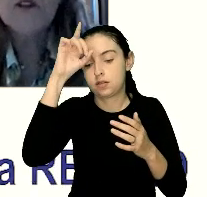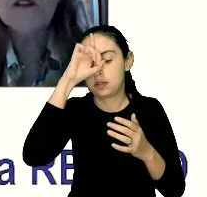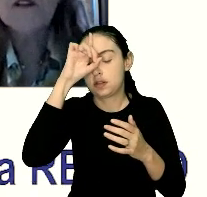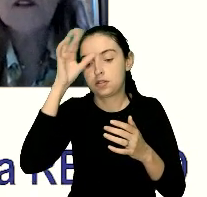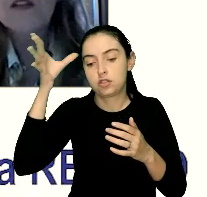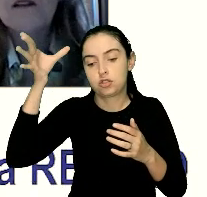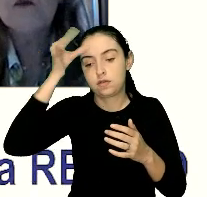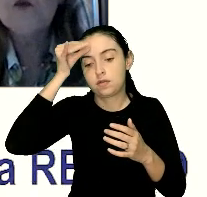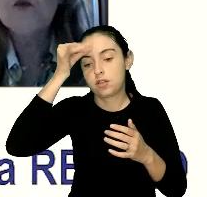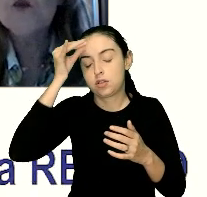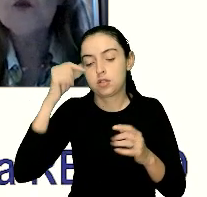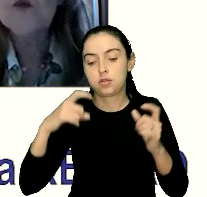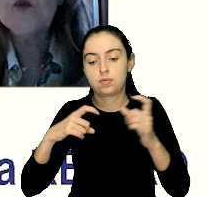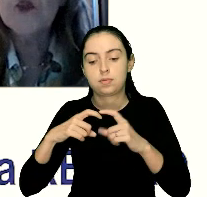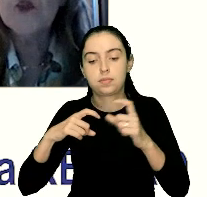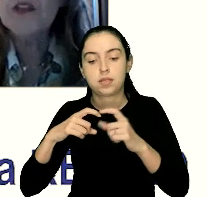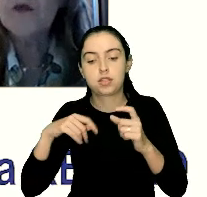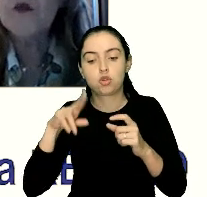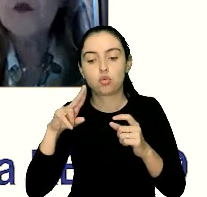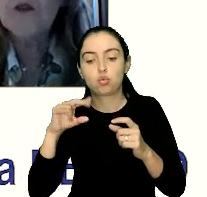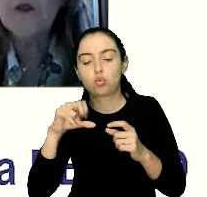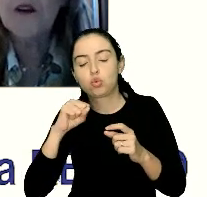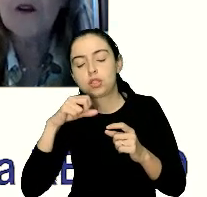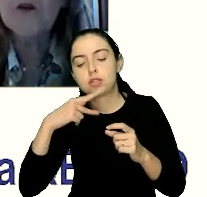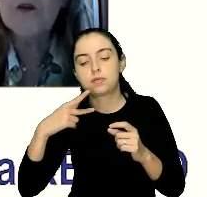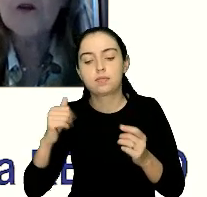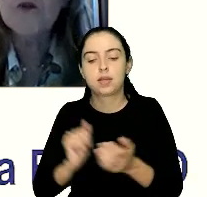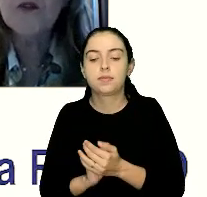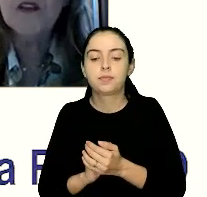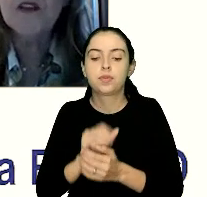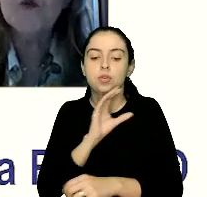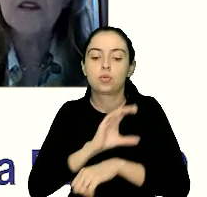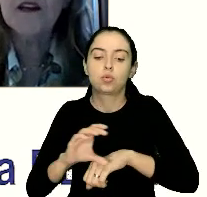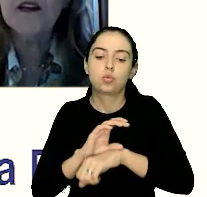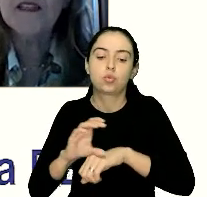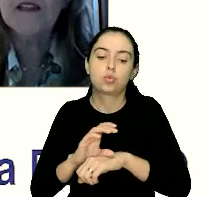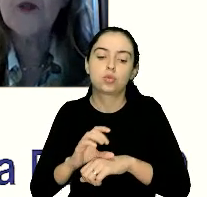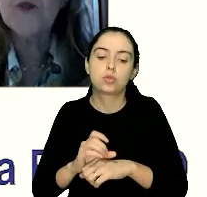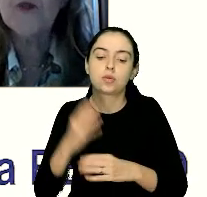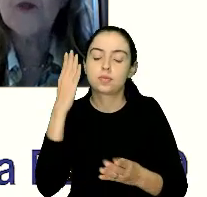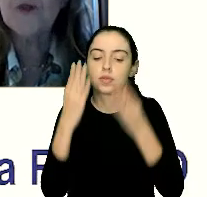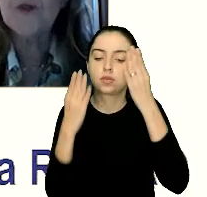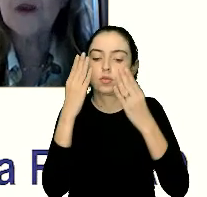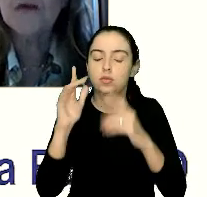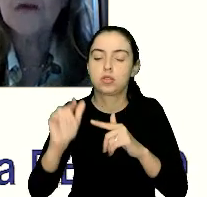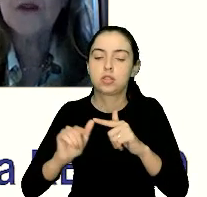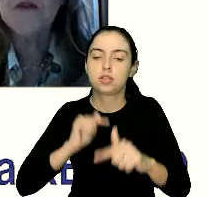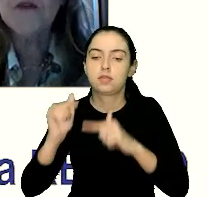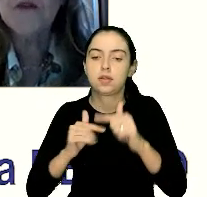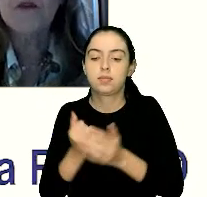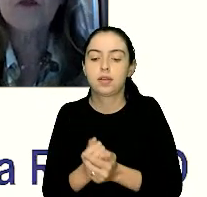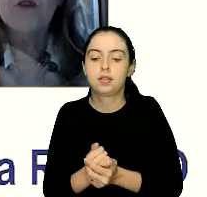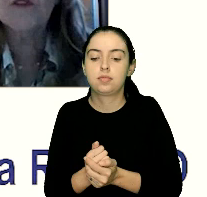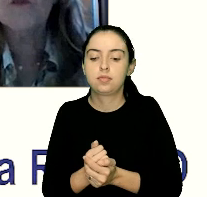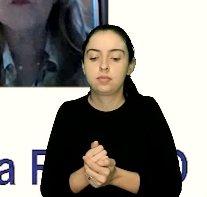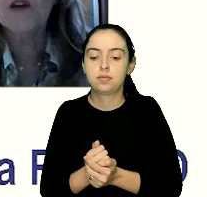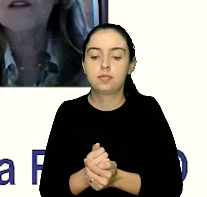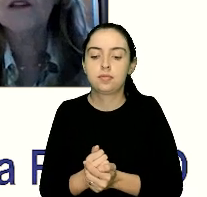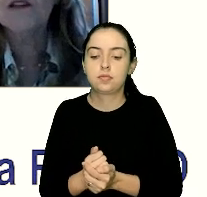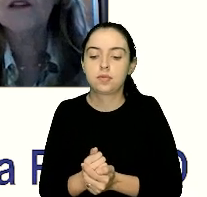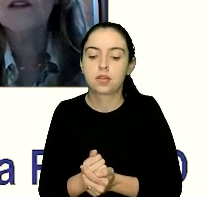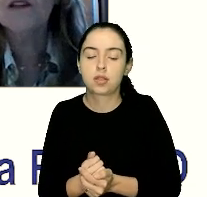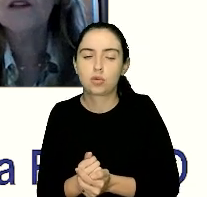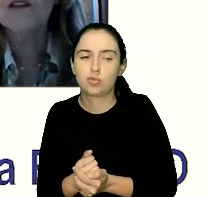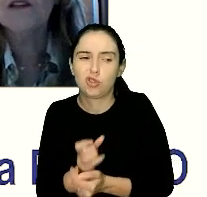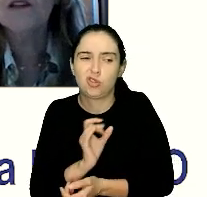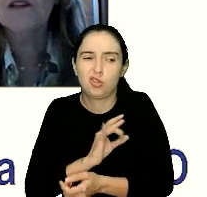Nós coordenamos lá o curso de Psicologia da Saúde Ocupacional e de transtornos mentais relacionados ao trabalho também, mas eu trabalho só